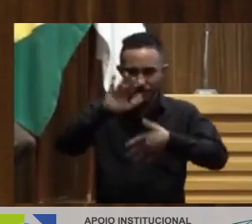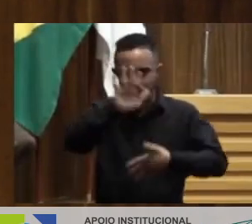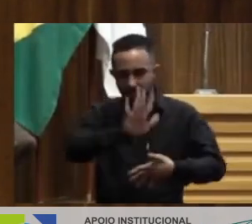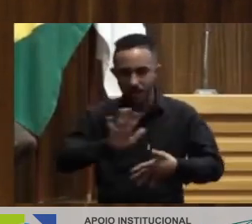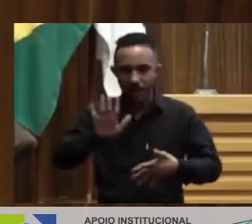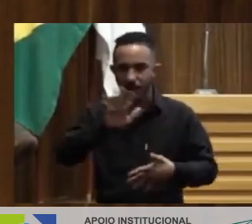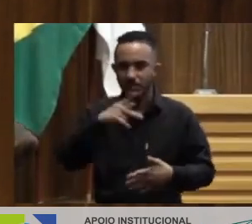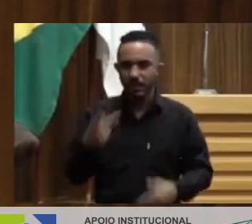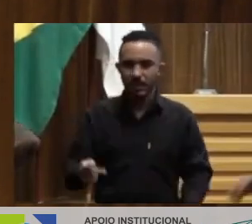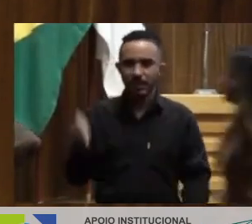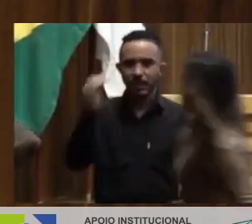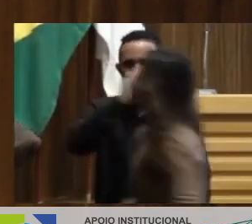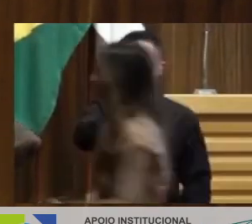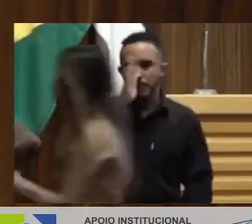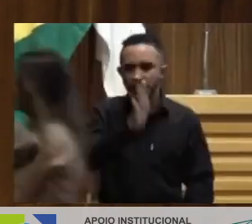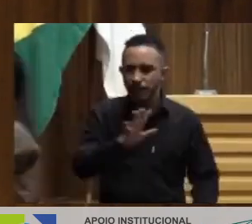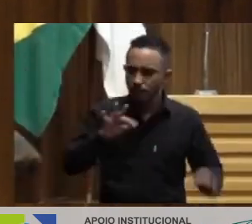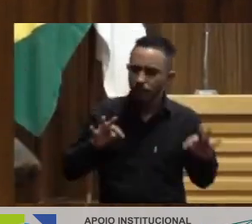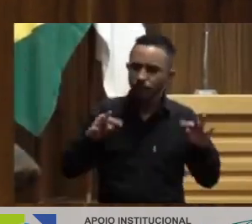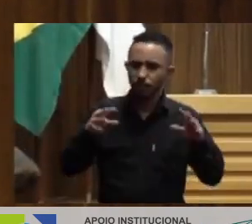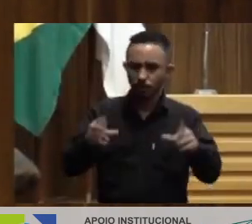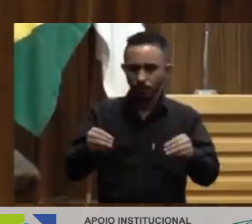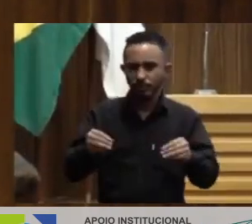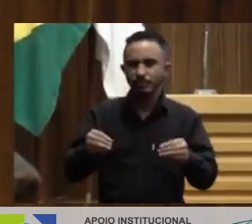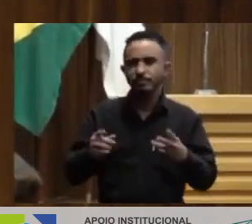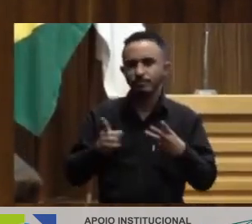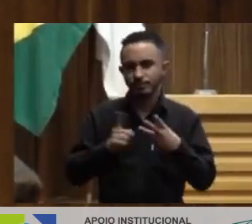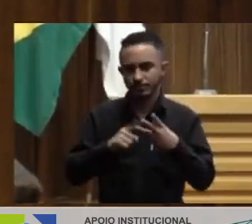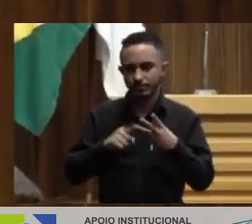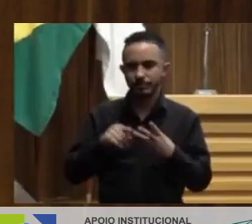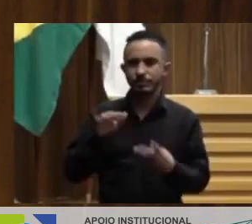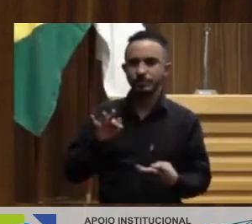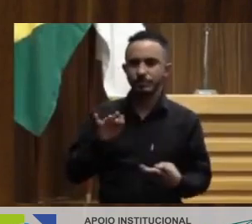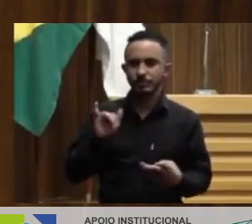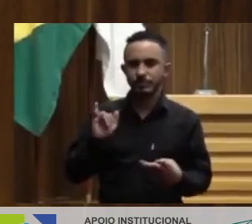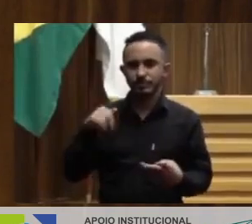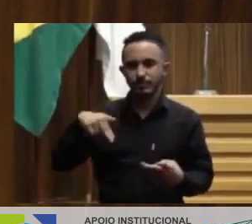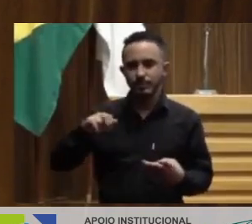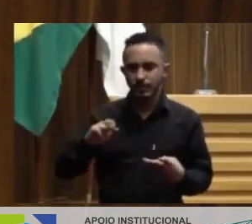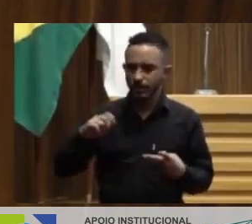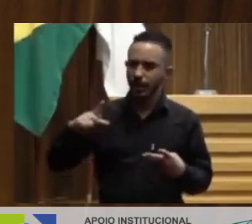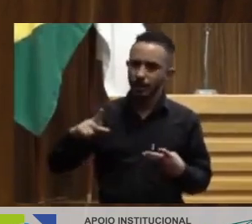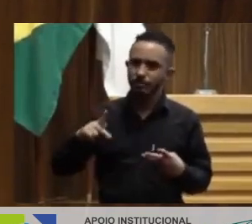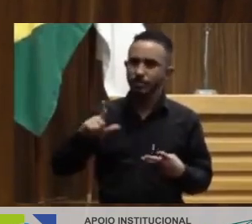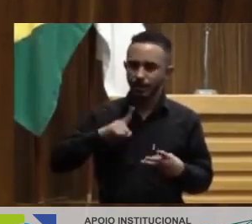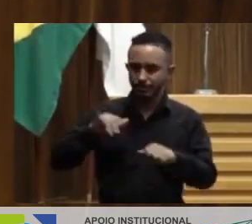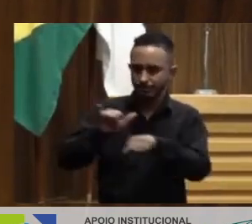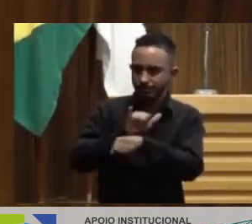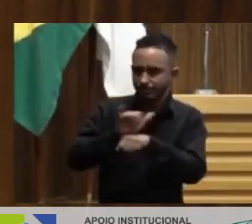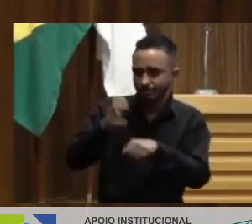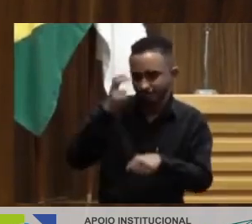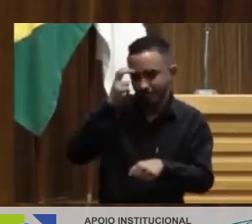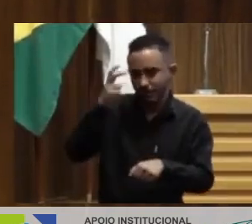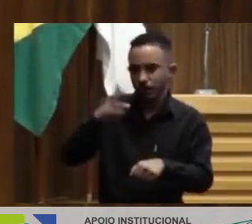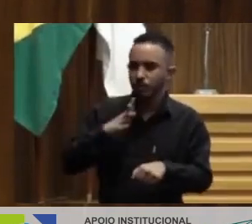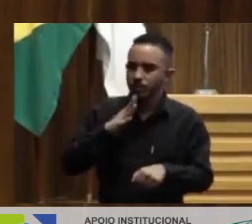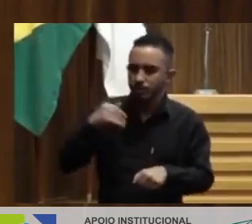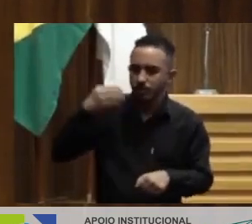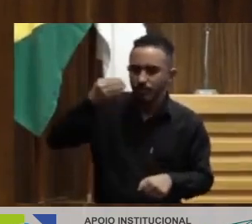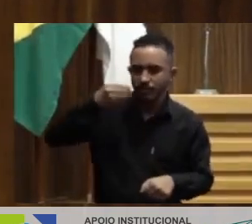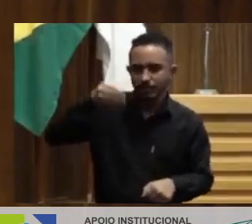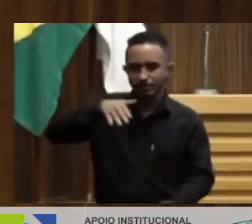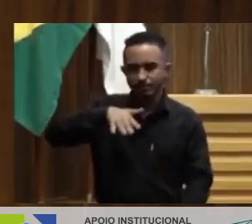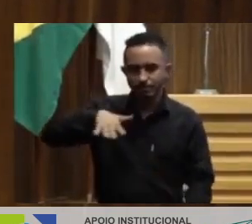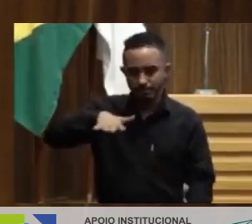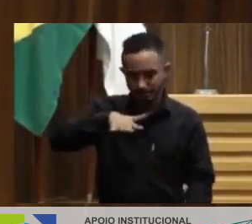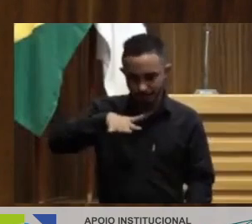Brasil inteiro. E a FINEP também com a expertise que ela possui. Depois, uma